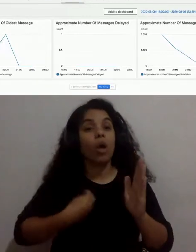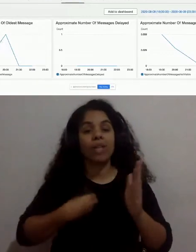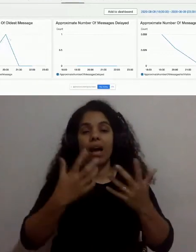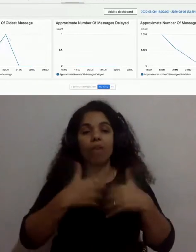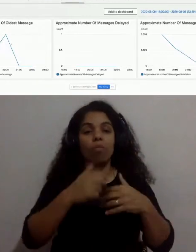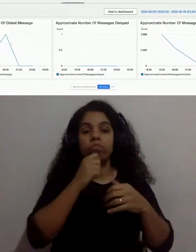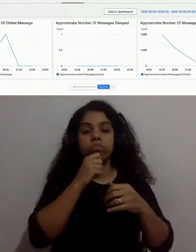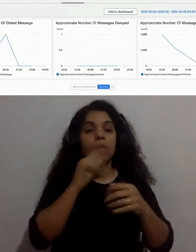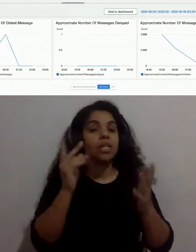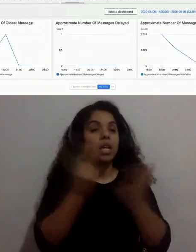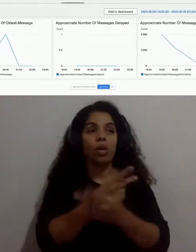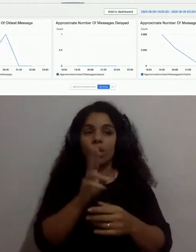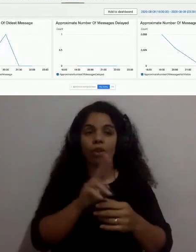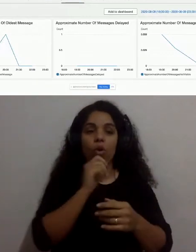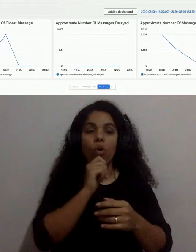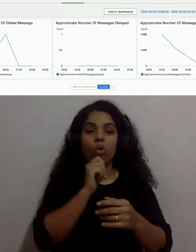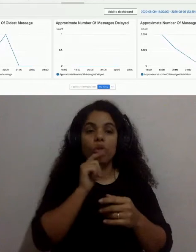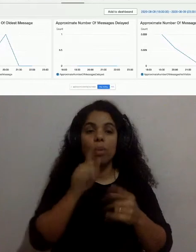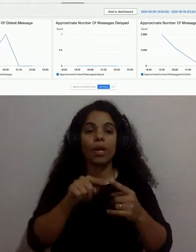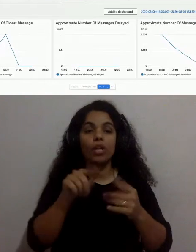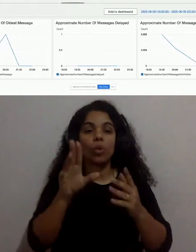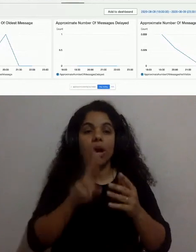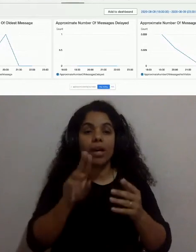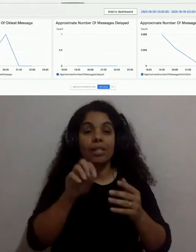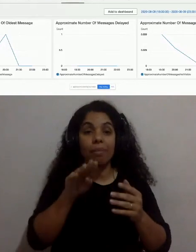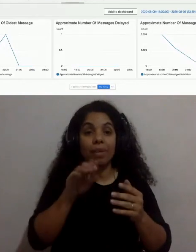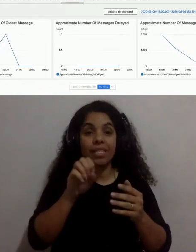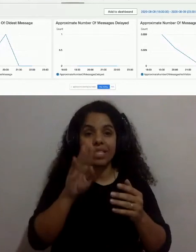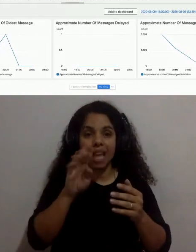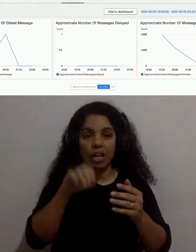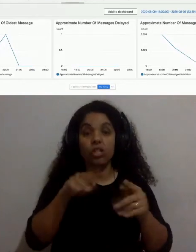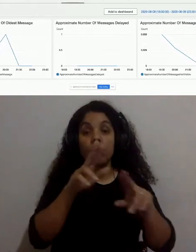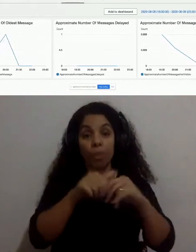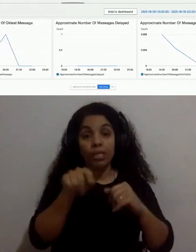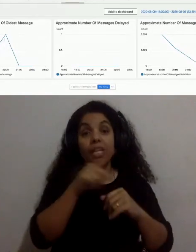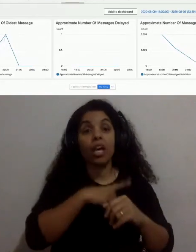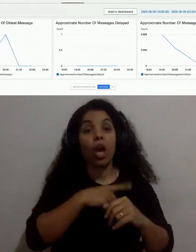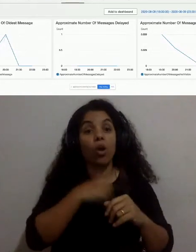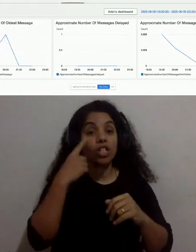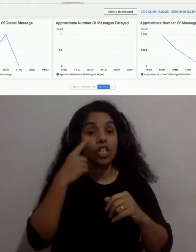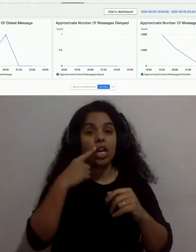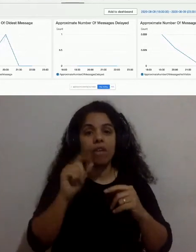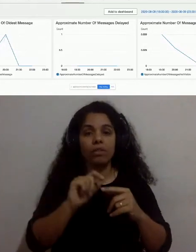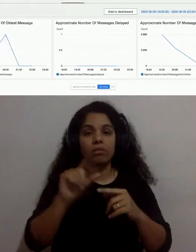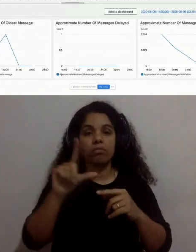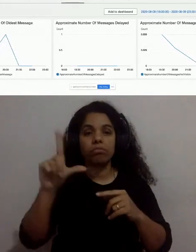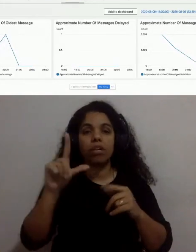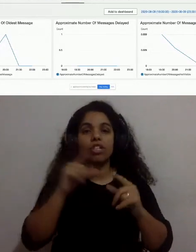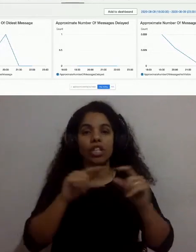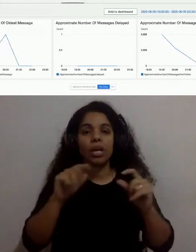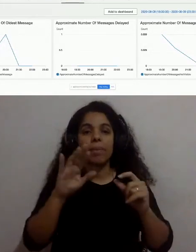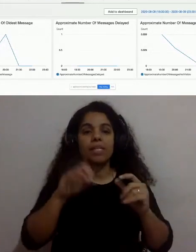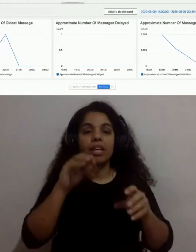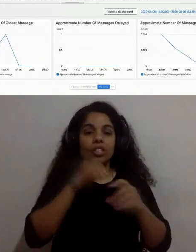funcionando, que ainda não estava consumindo as mensagens. Então, aqui, por isso que eu tive essa crescente aqui de mensagens dentro